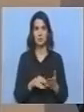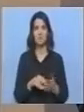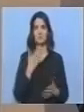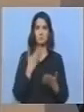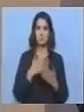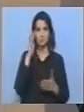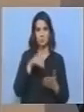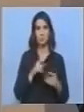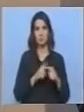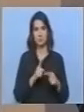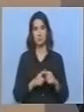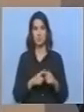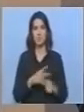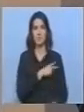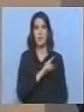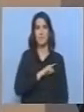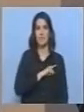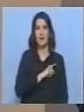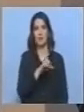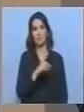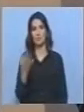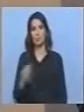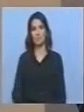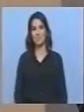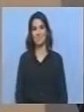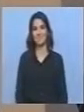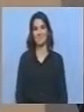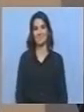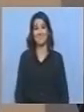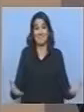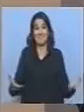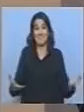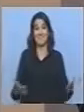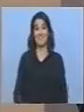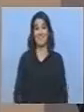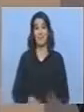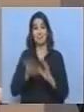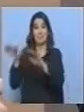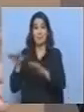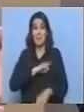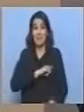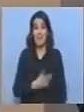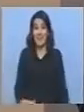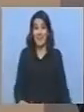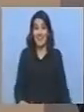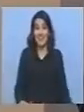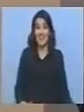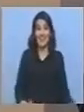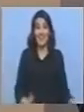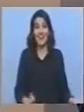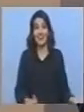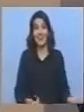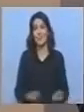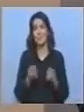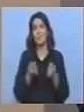para as universidades privadas de Lisboa e do Porto. Porquê? Porque inevitavelmente aumentaram... Ainda não vi o número de alunos... Foram para o interior? Não, foi